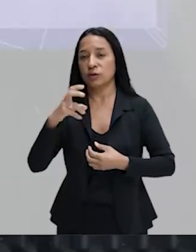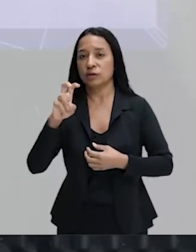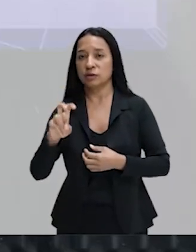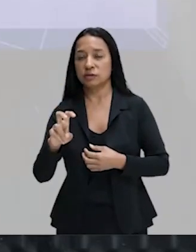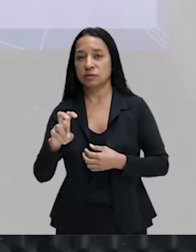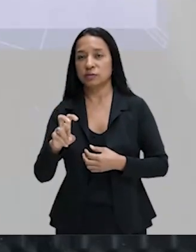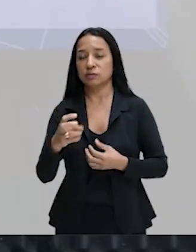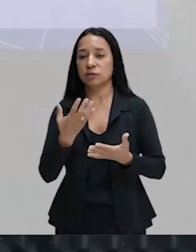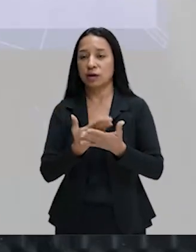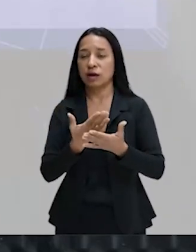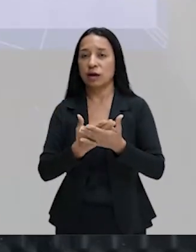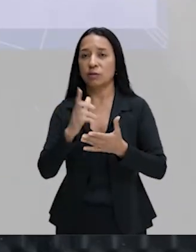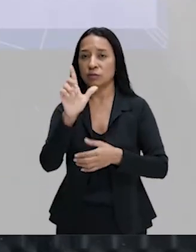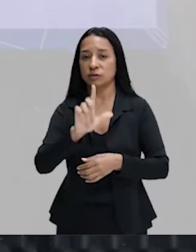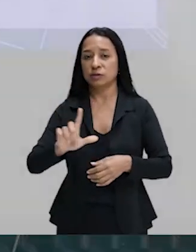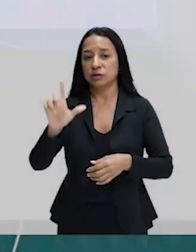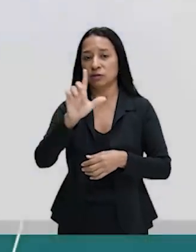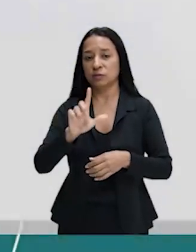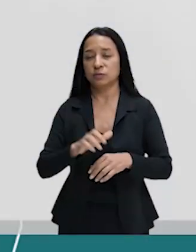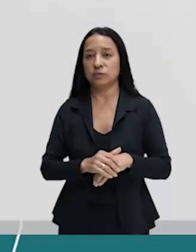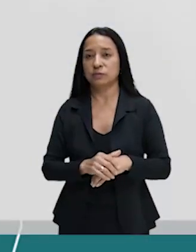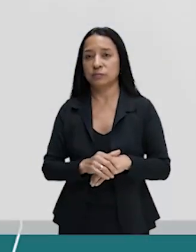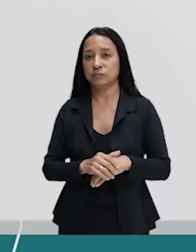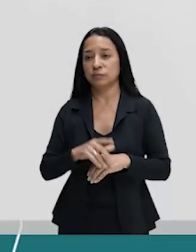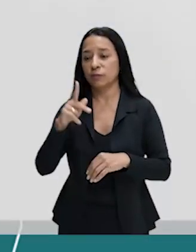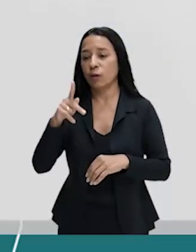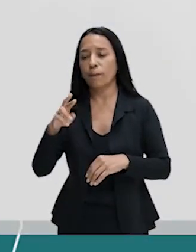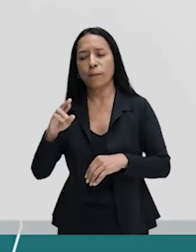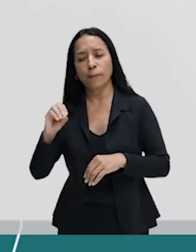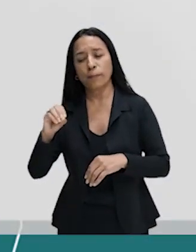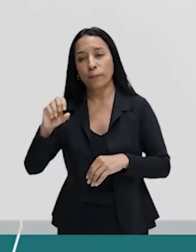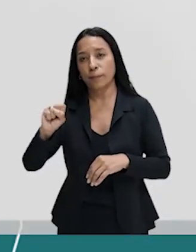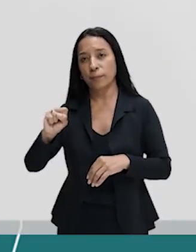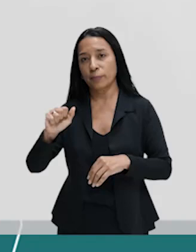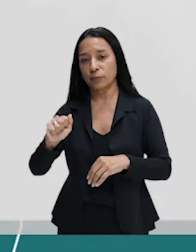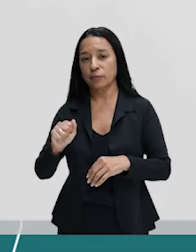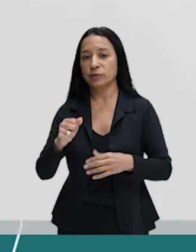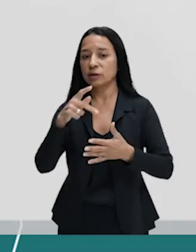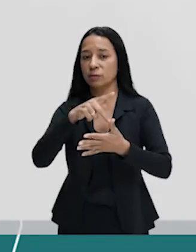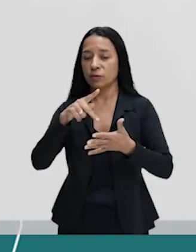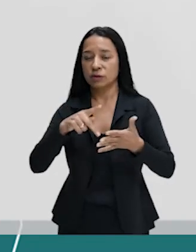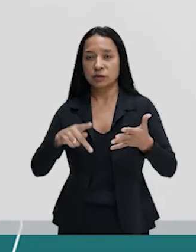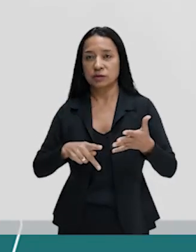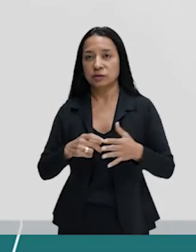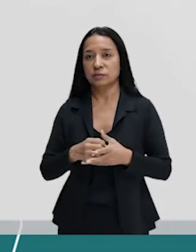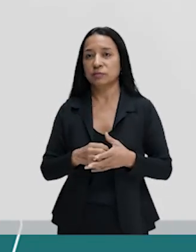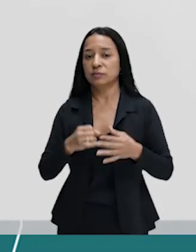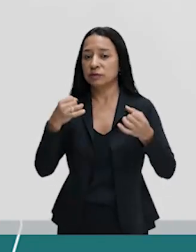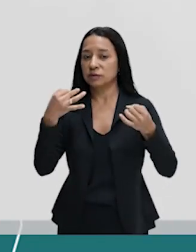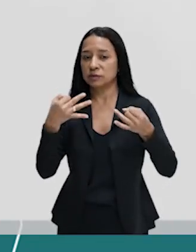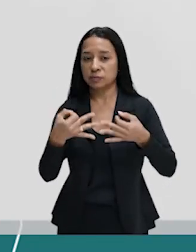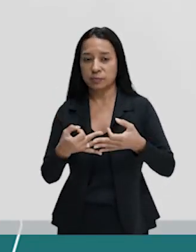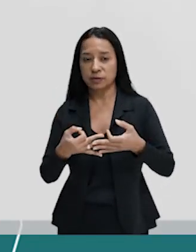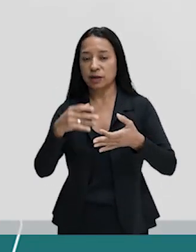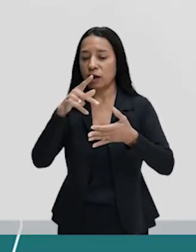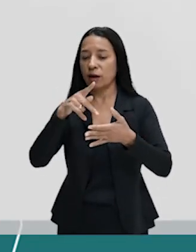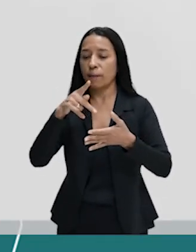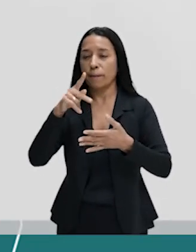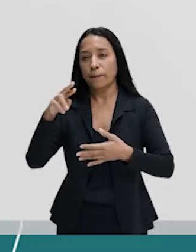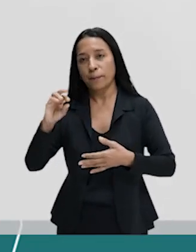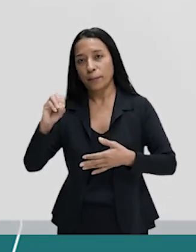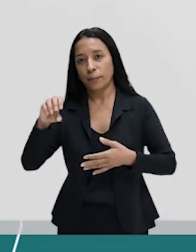de literatura, tá bom? A prosa e a poesia. Eu falei poesia e prosa e poesia, tanto faz. Vamos falar da prosa, vamos falar da poesia